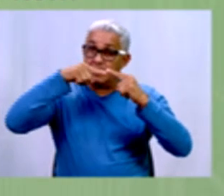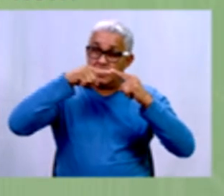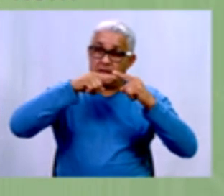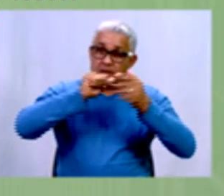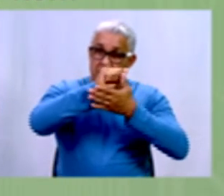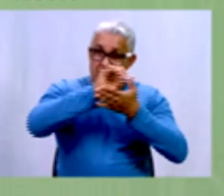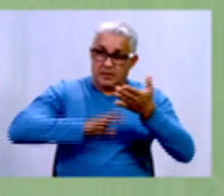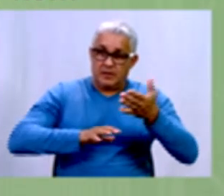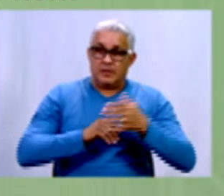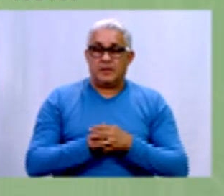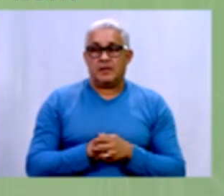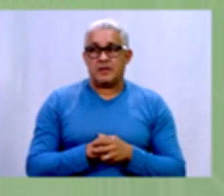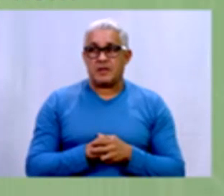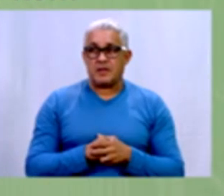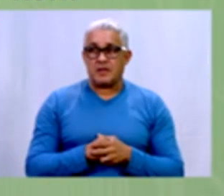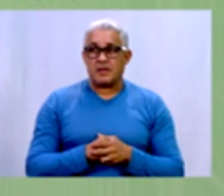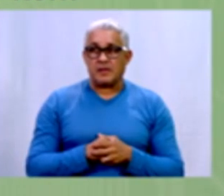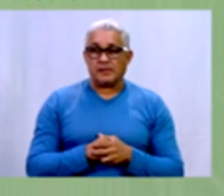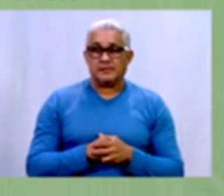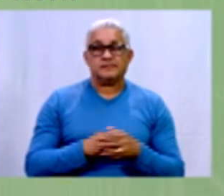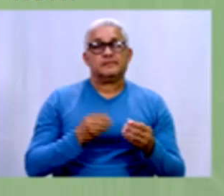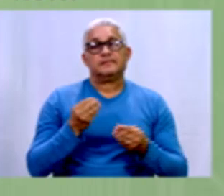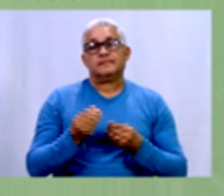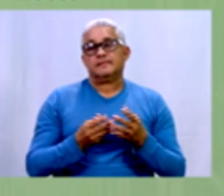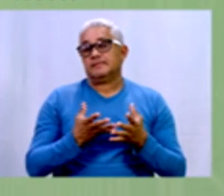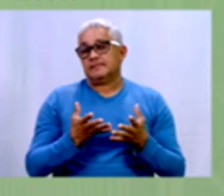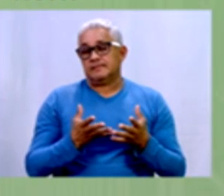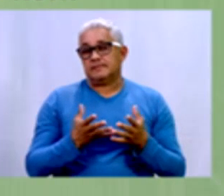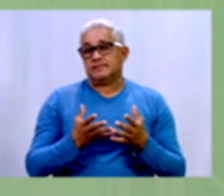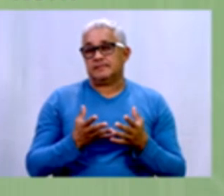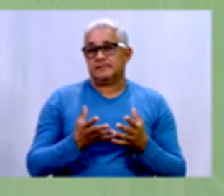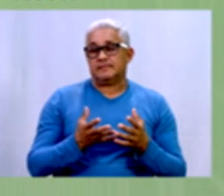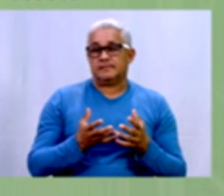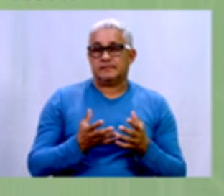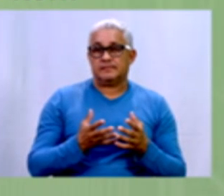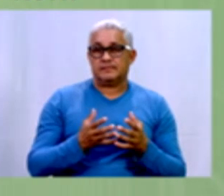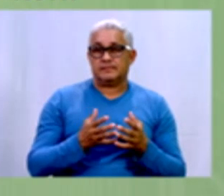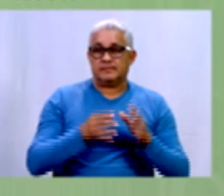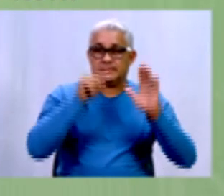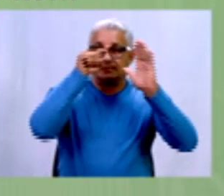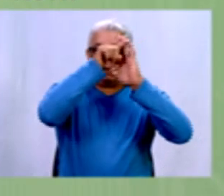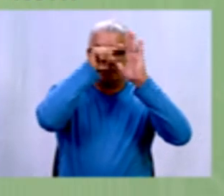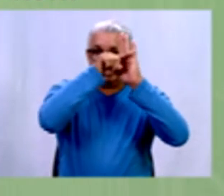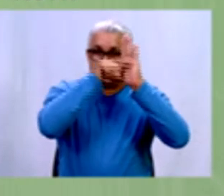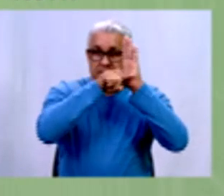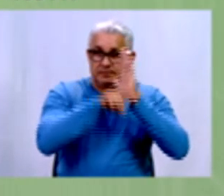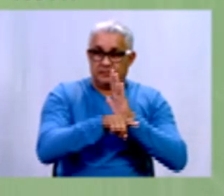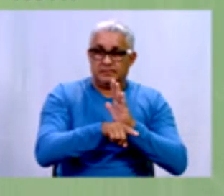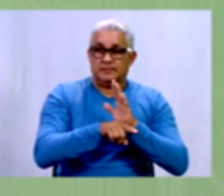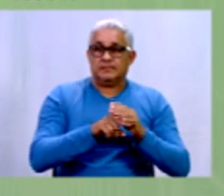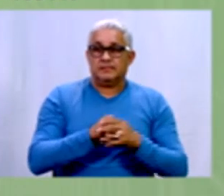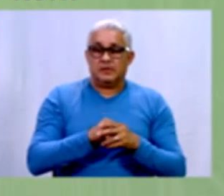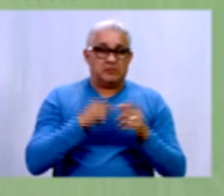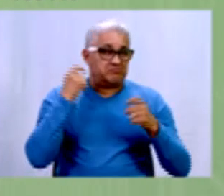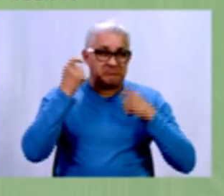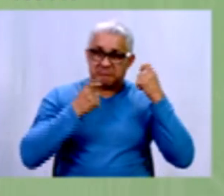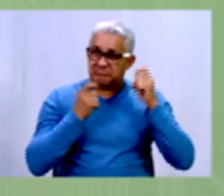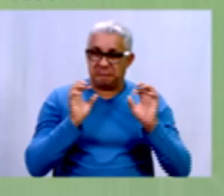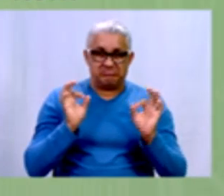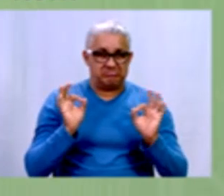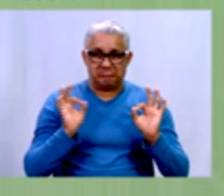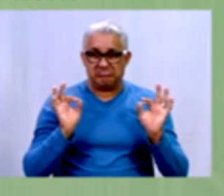nossa atividade. Então, quando nós vamos agora definir os requisitos, nós não vamos estar muito preocupados